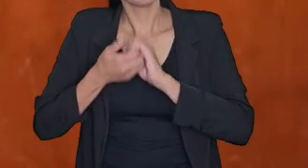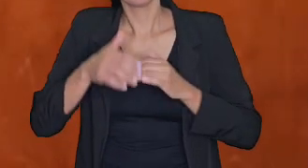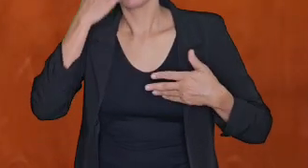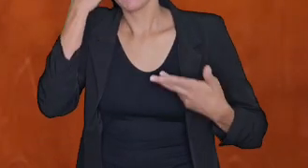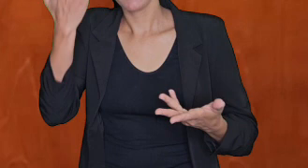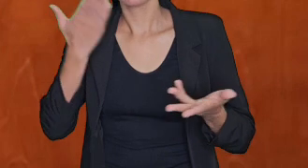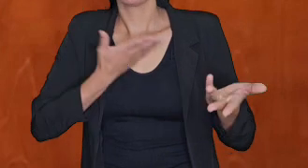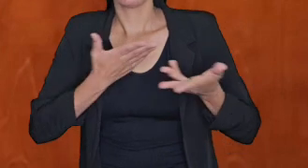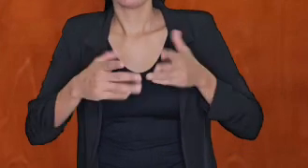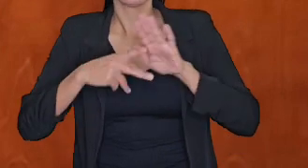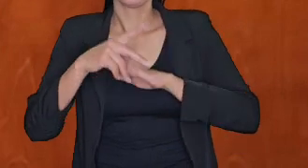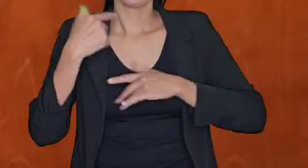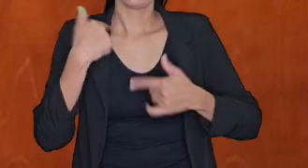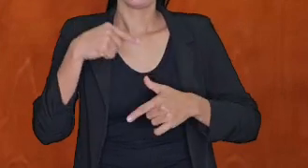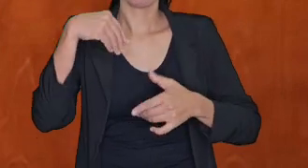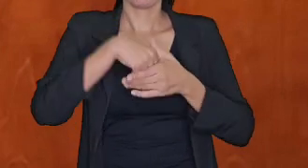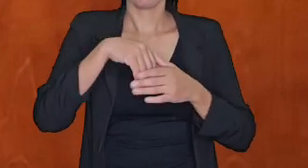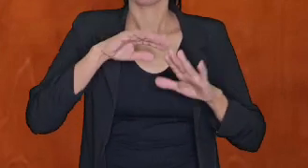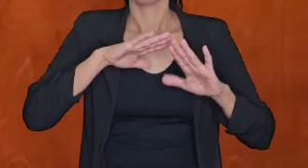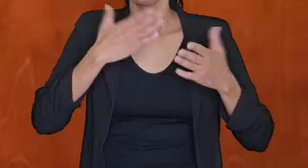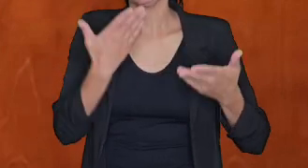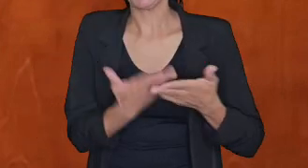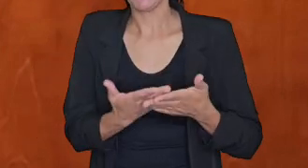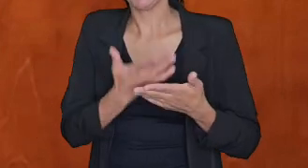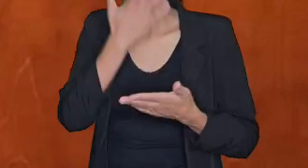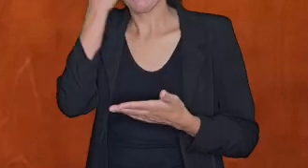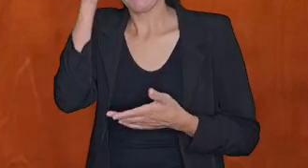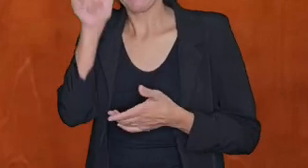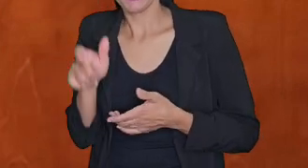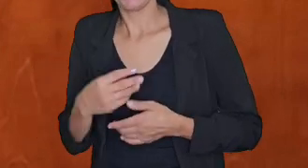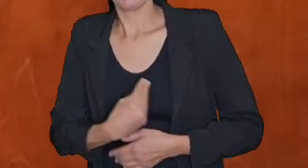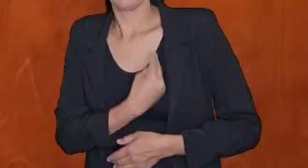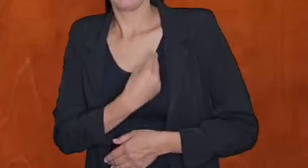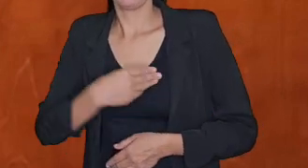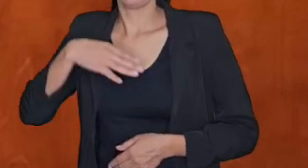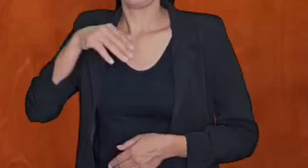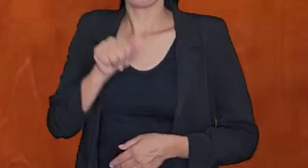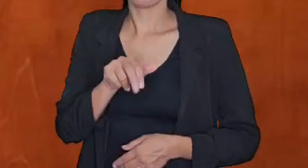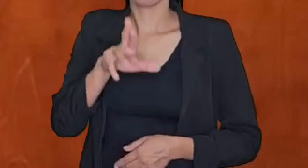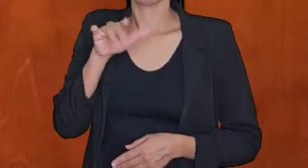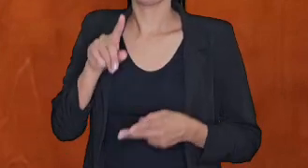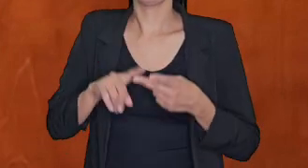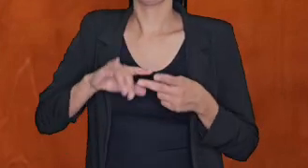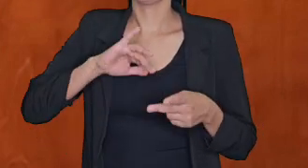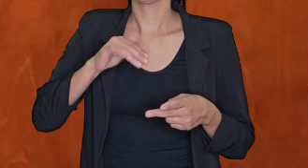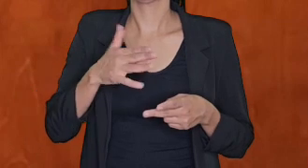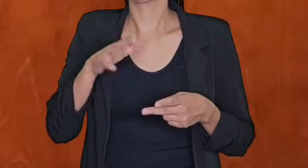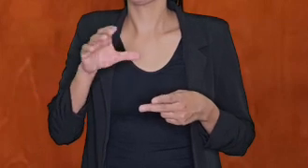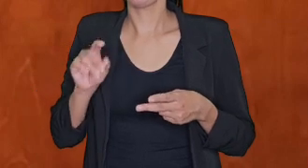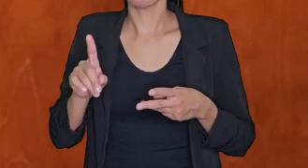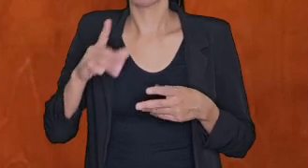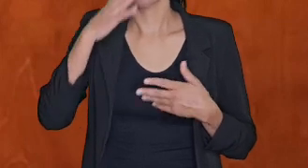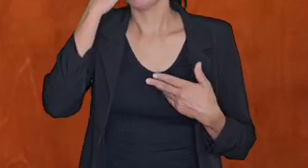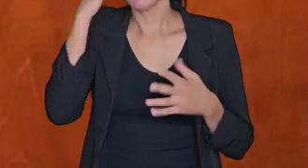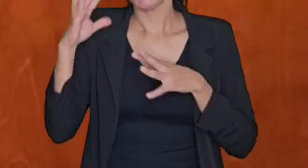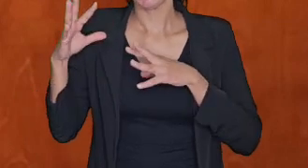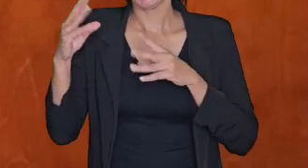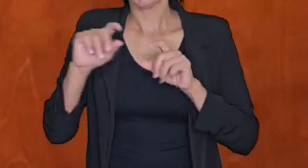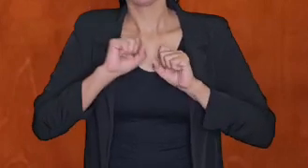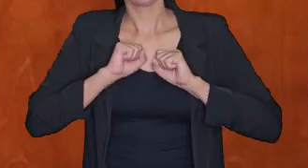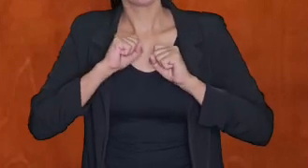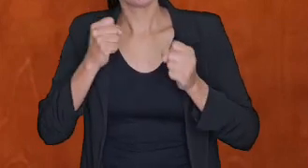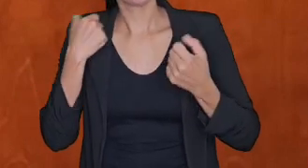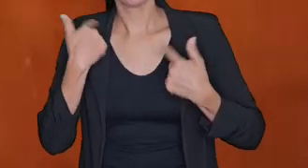também eu gostaria de estender esses cumprimentos aos servidores da escola, e eu faço aqui nas pessoas dos servidores presentes, da Mariana e do